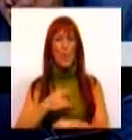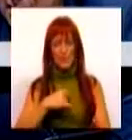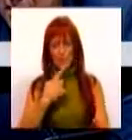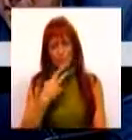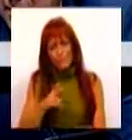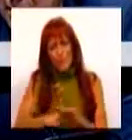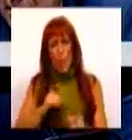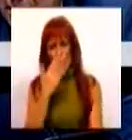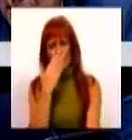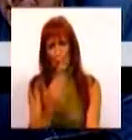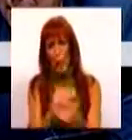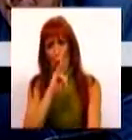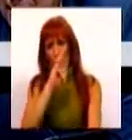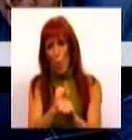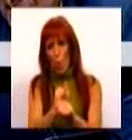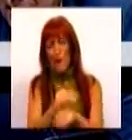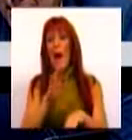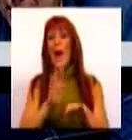e outra frontalidade.